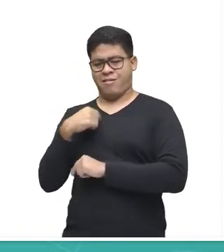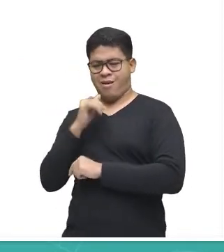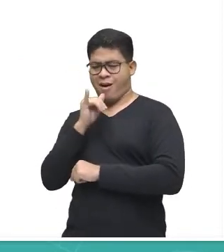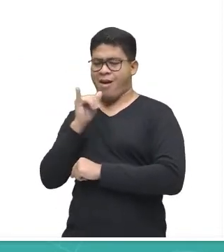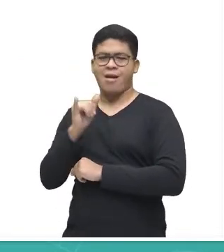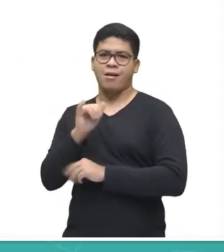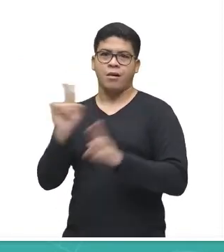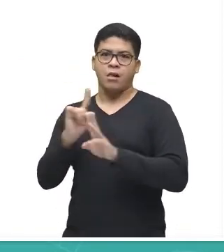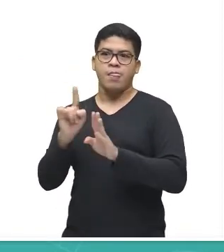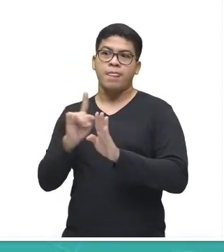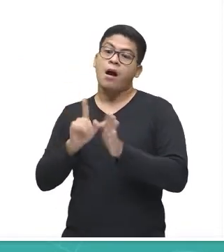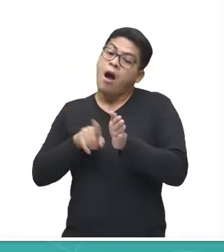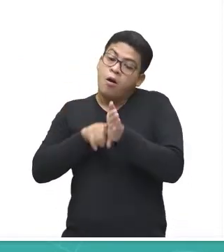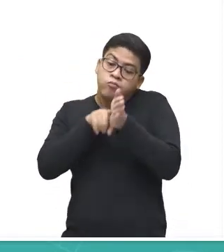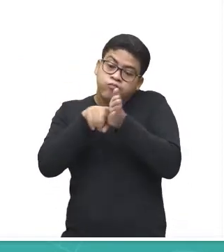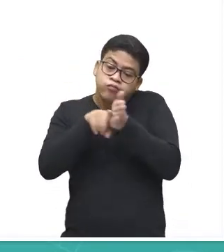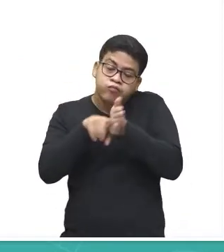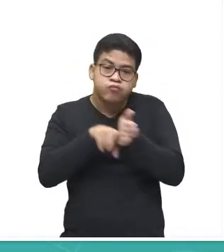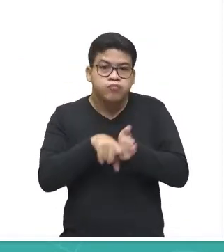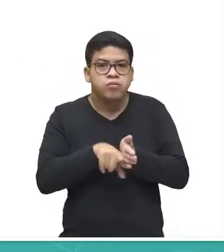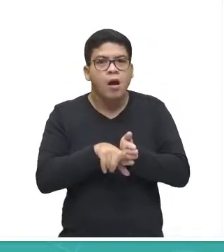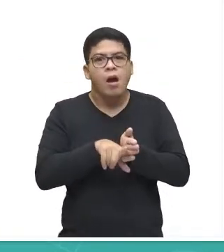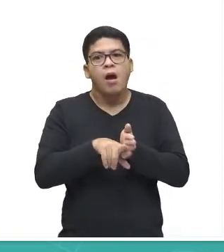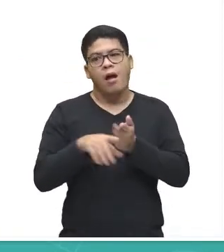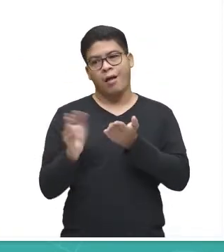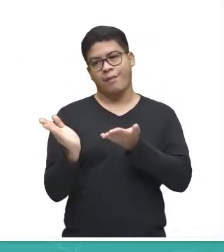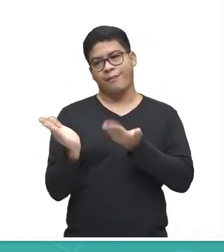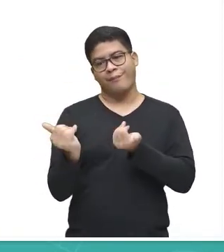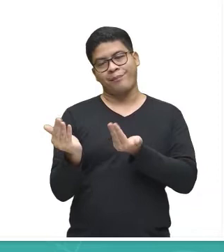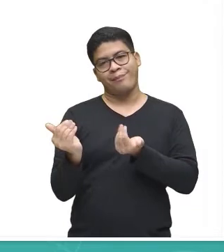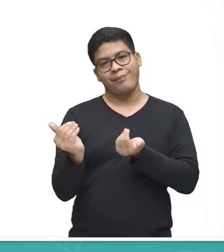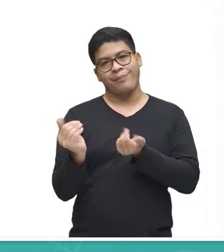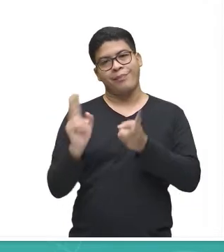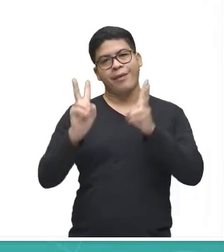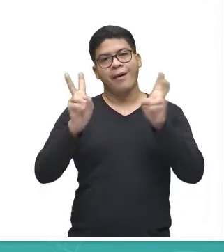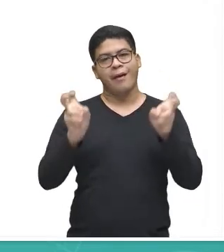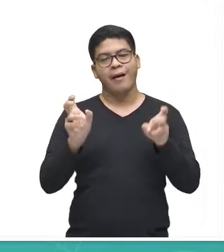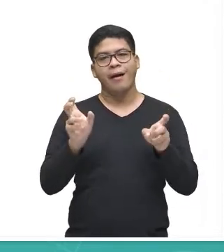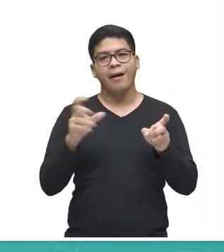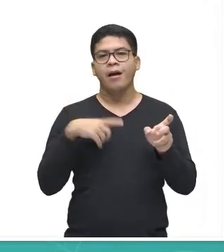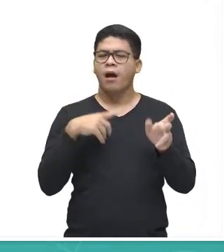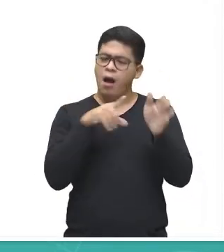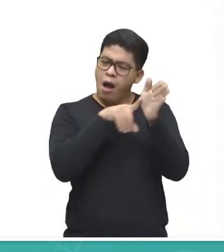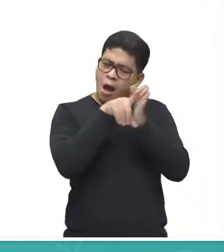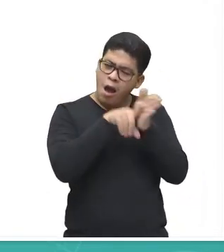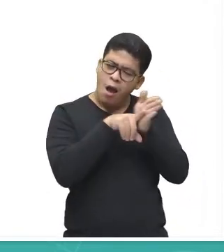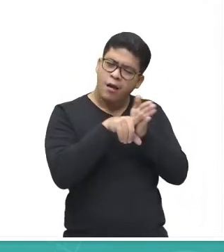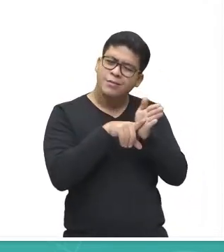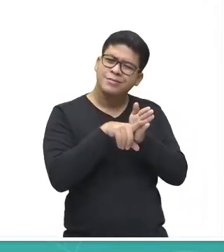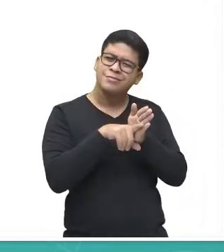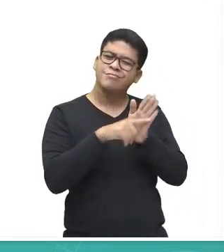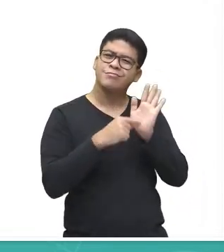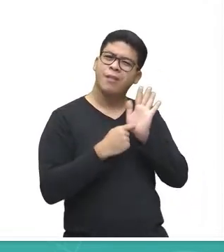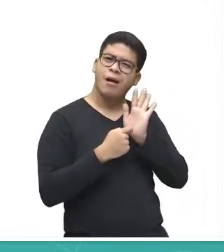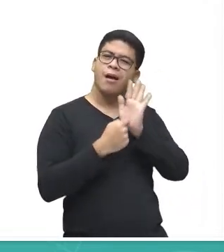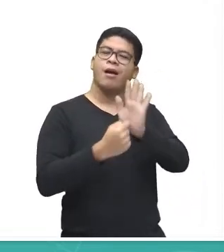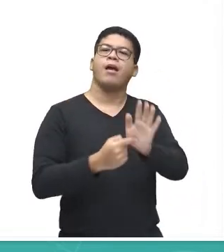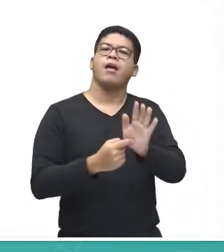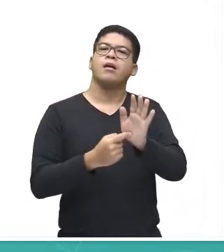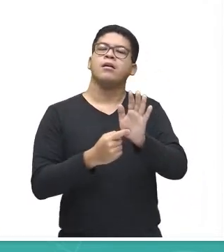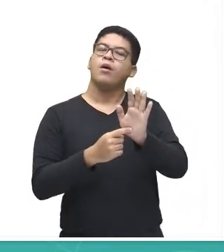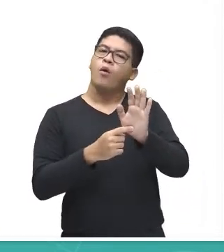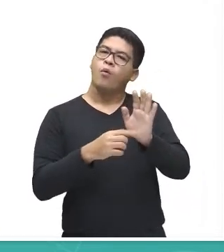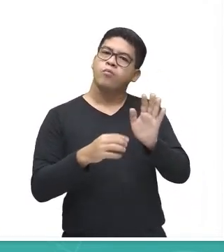objeto de estudo. A adolescência, ela é bem evidente a partir de